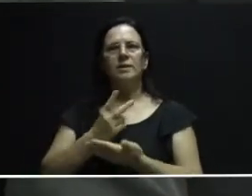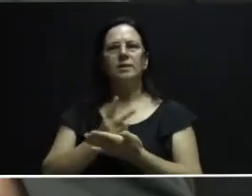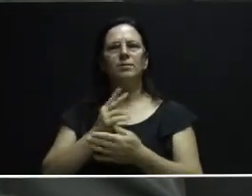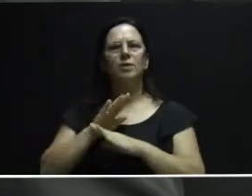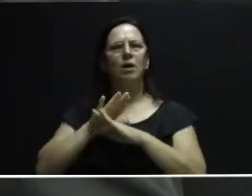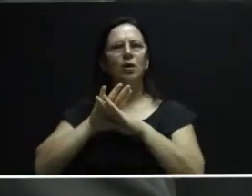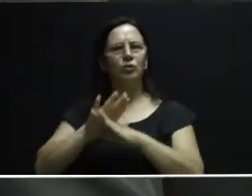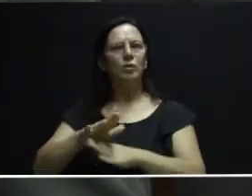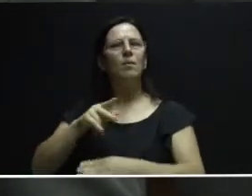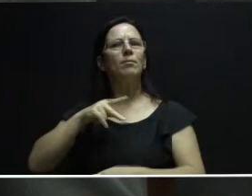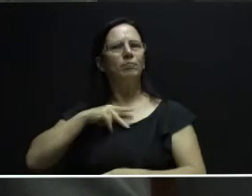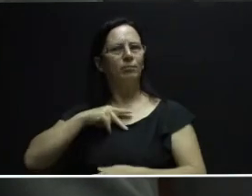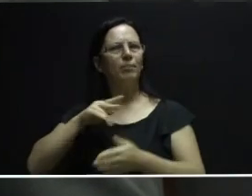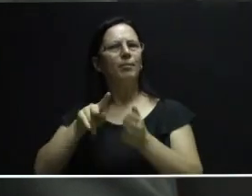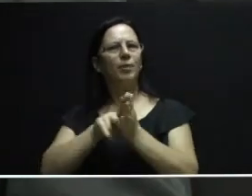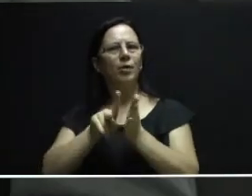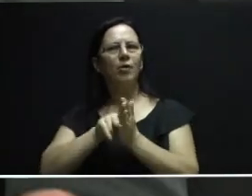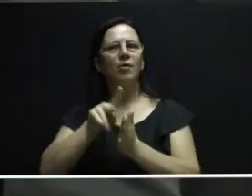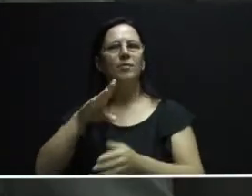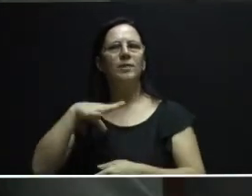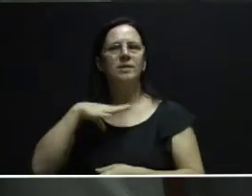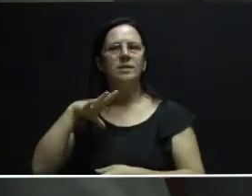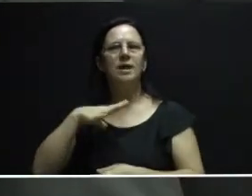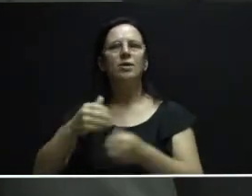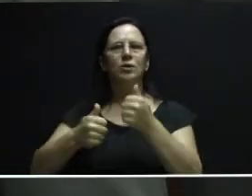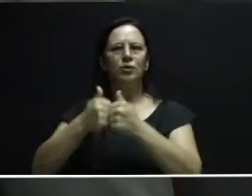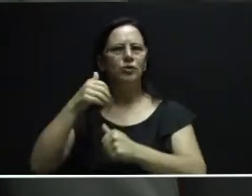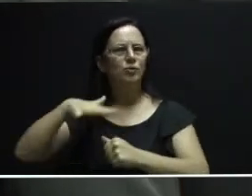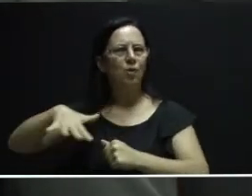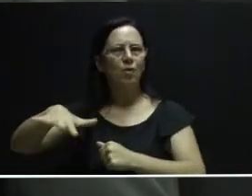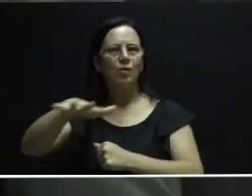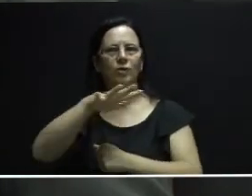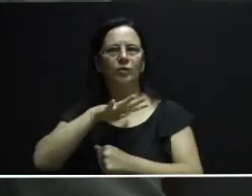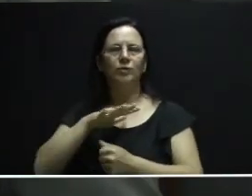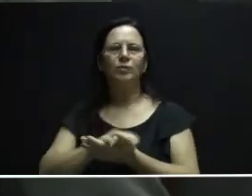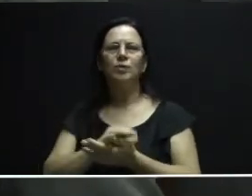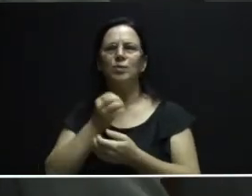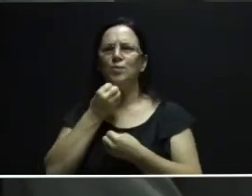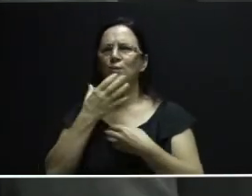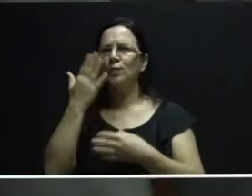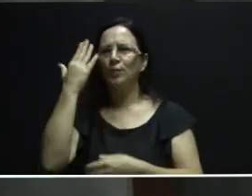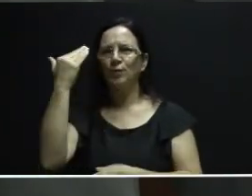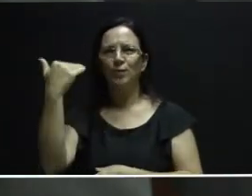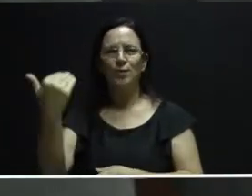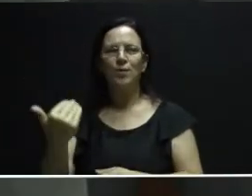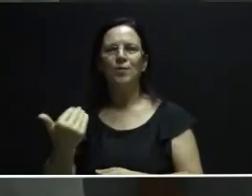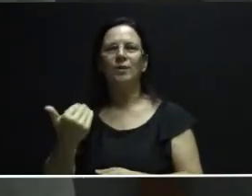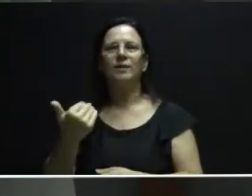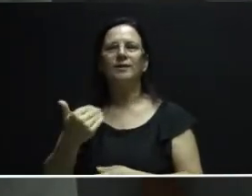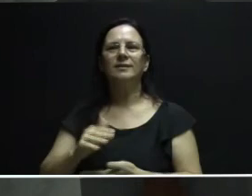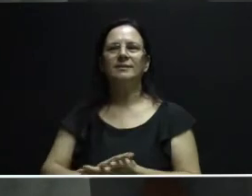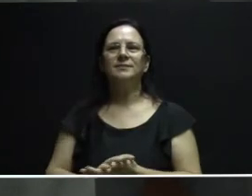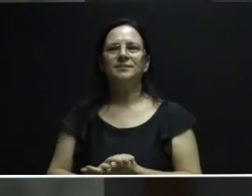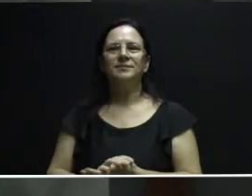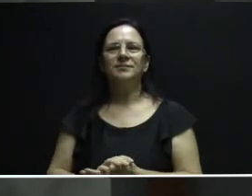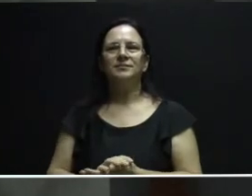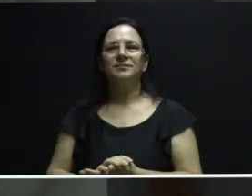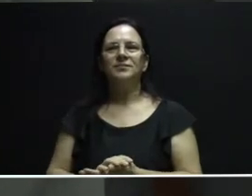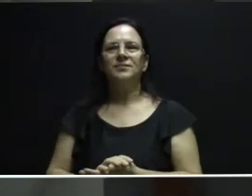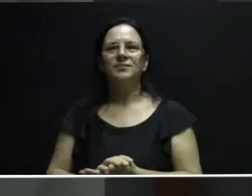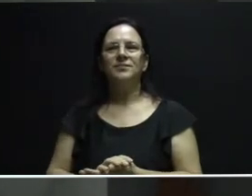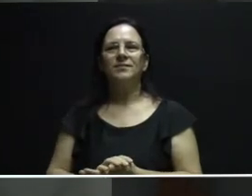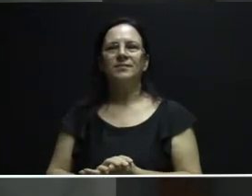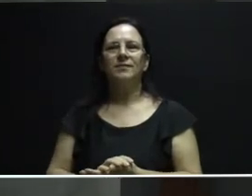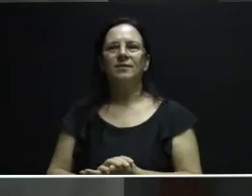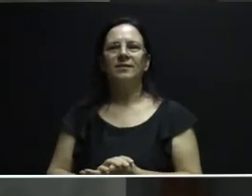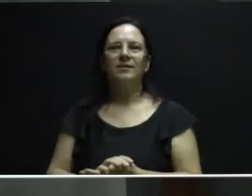benefícios próprios e também principalmente para a cidade e no esporte como um todo. Isso tudo é muita honra estar presidindo mais uma vez a sessão nessa casa. Mente sã e corpo